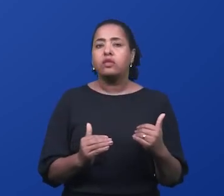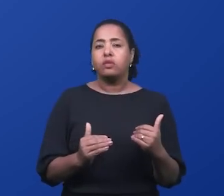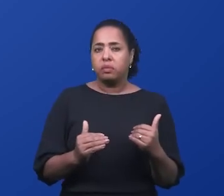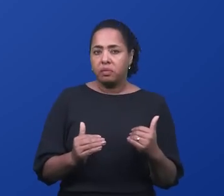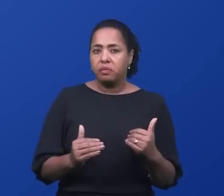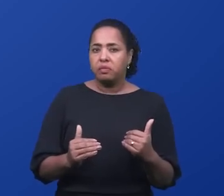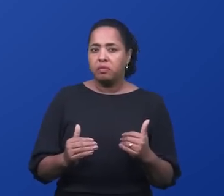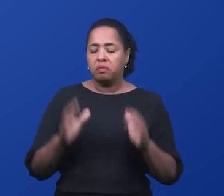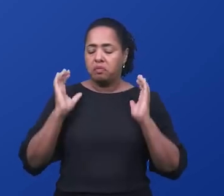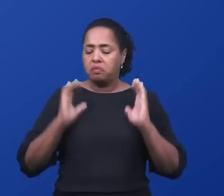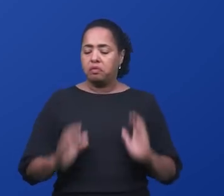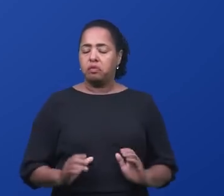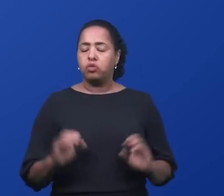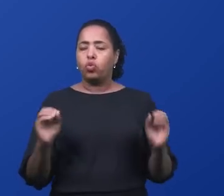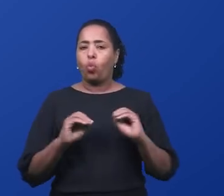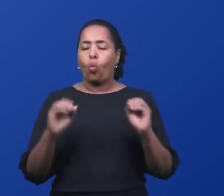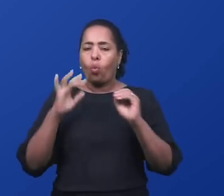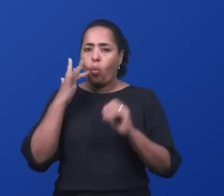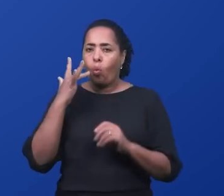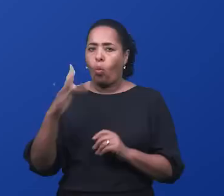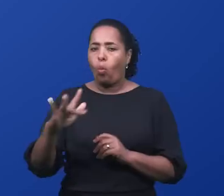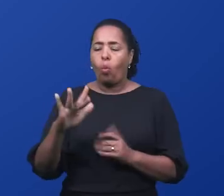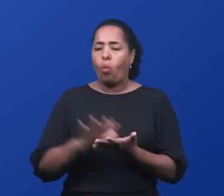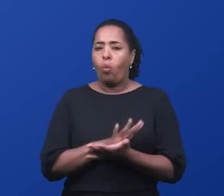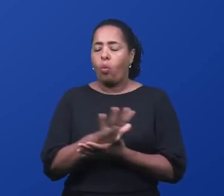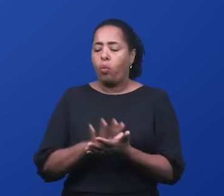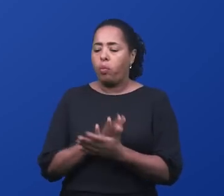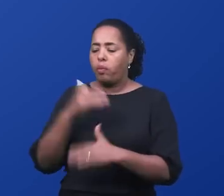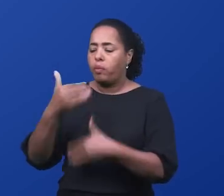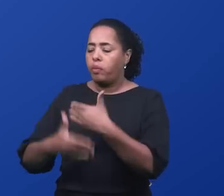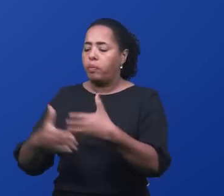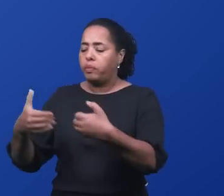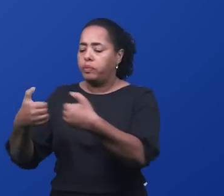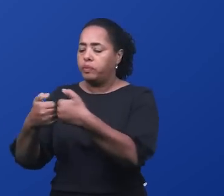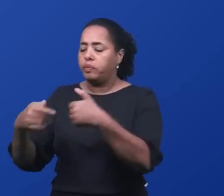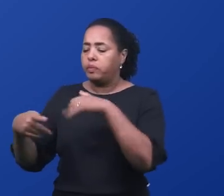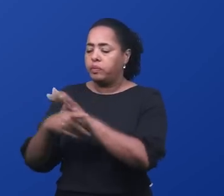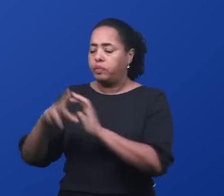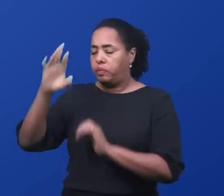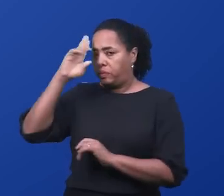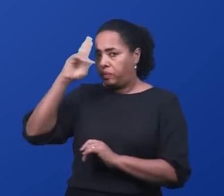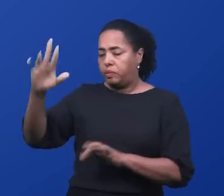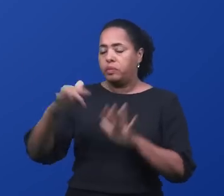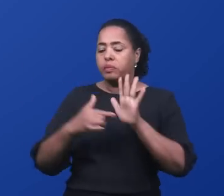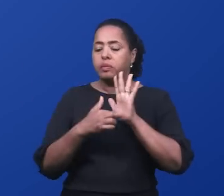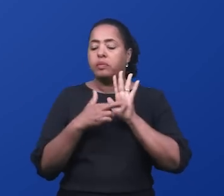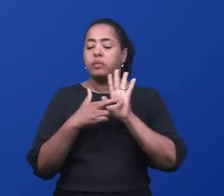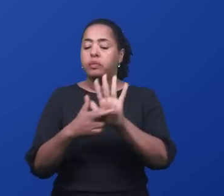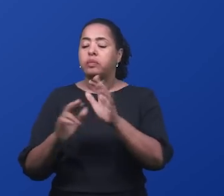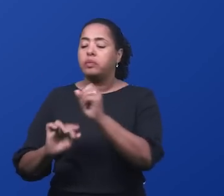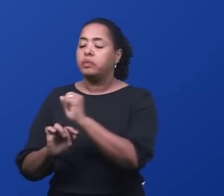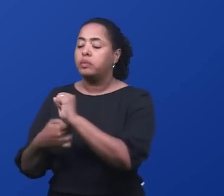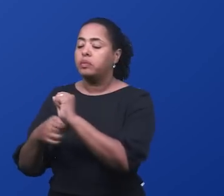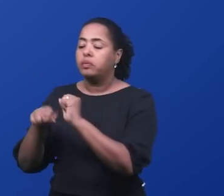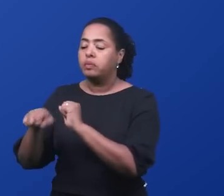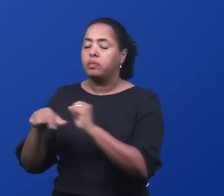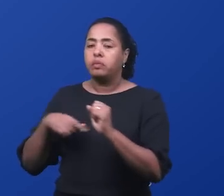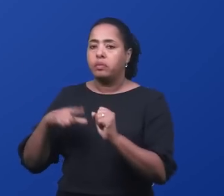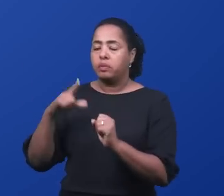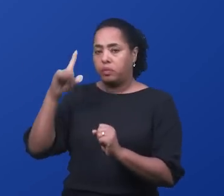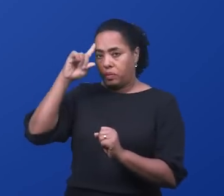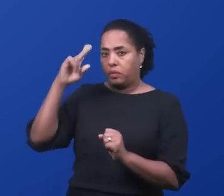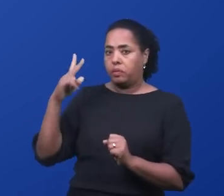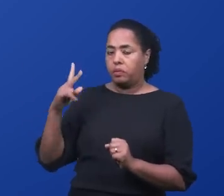desobedientes, sem reverência, sem temor, diante da arca do Senhor. Ali estava representado o mistério, que é